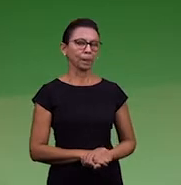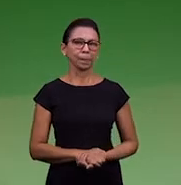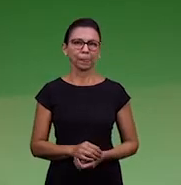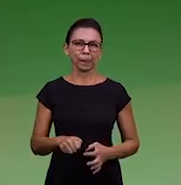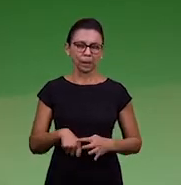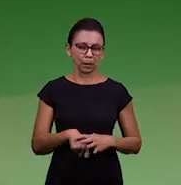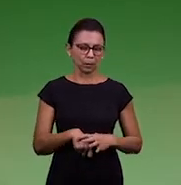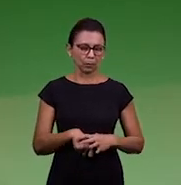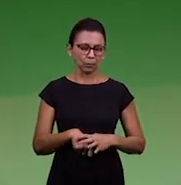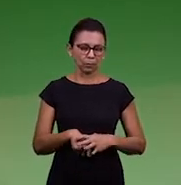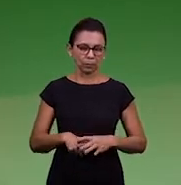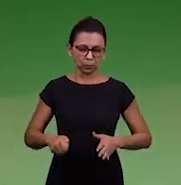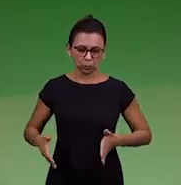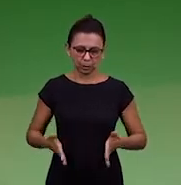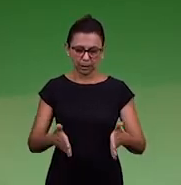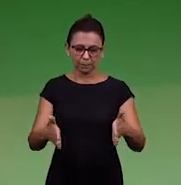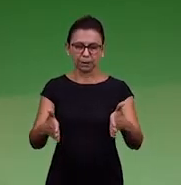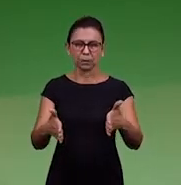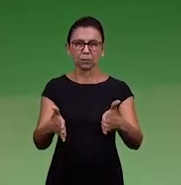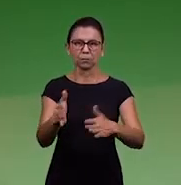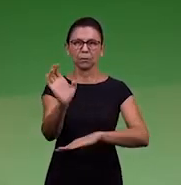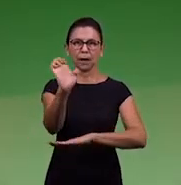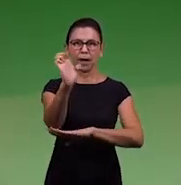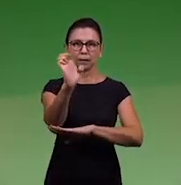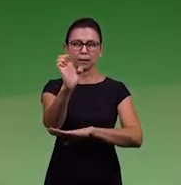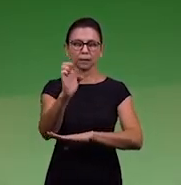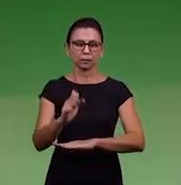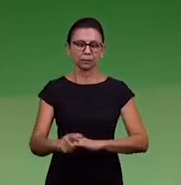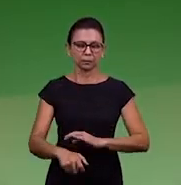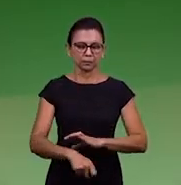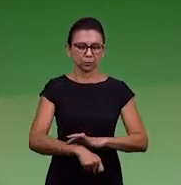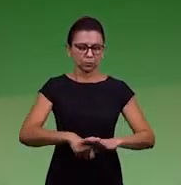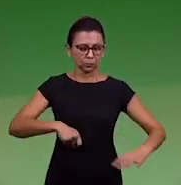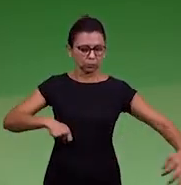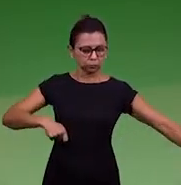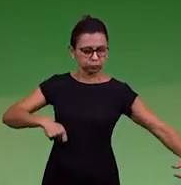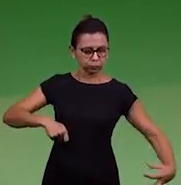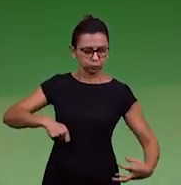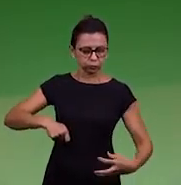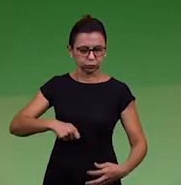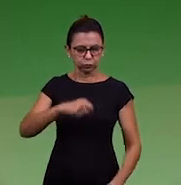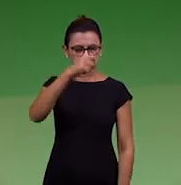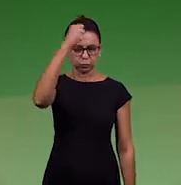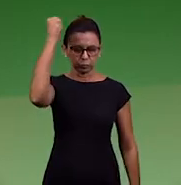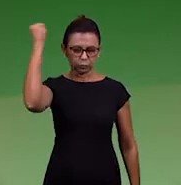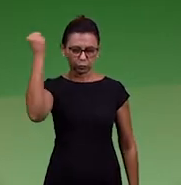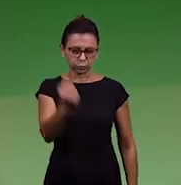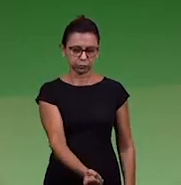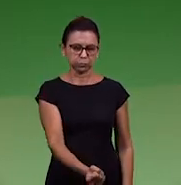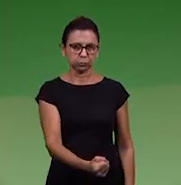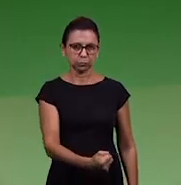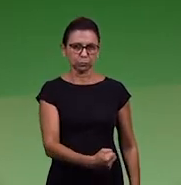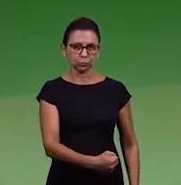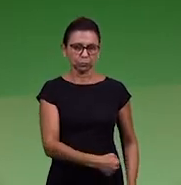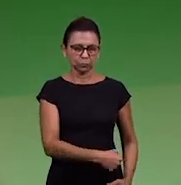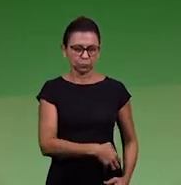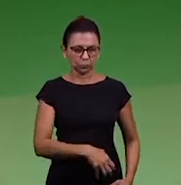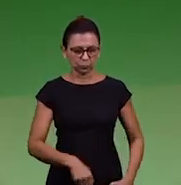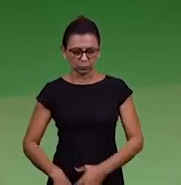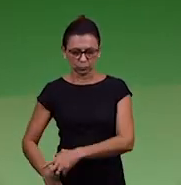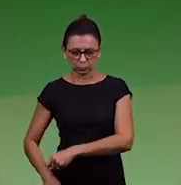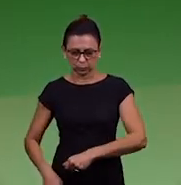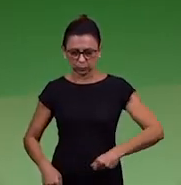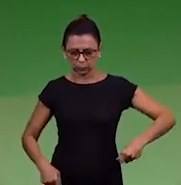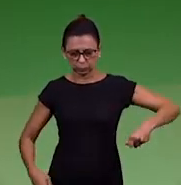espada flamejante no caminho do Éden, que foi colocada ali quando o homem quando o homem sai do Éden, quando ele é expulso do Éden,